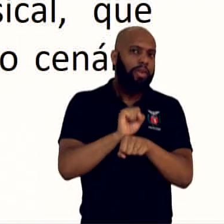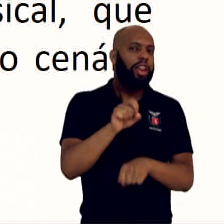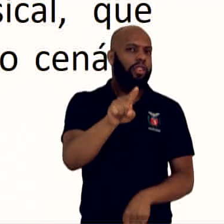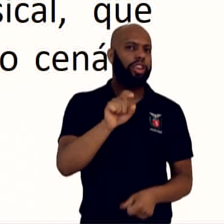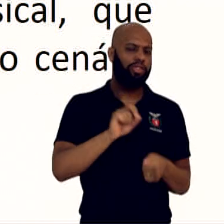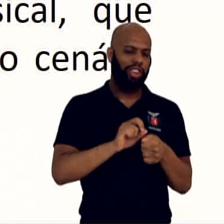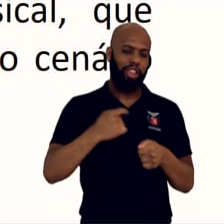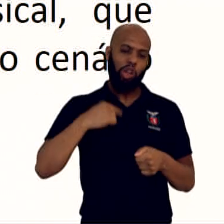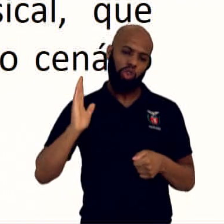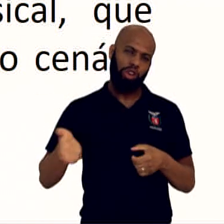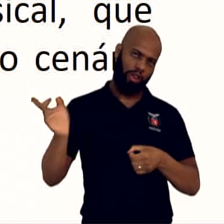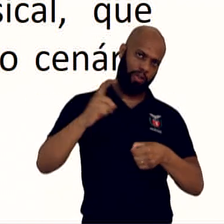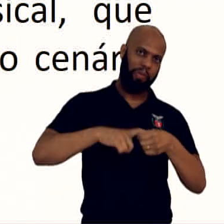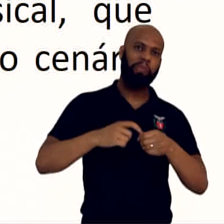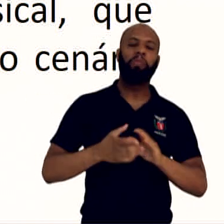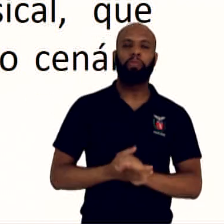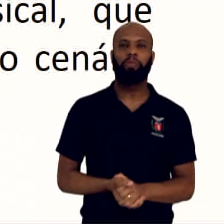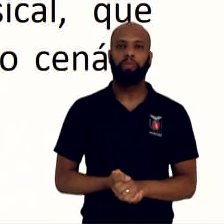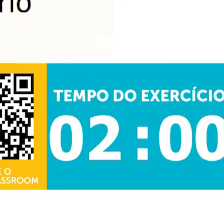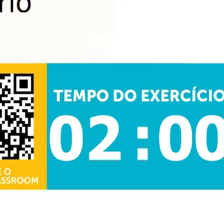para vocês e daqui a pouquinho eu volto.